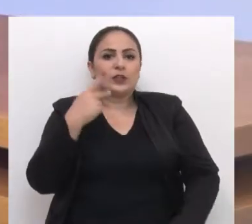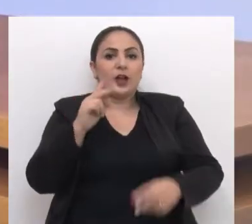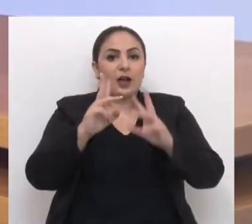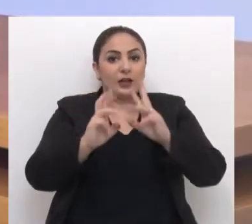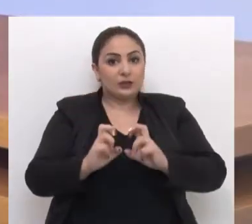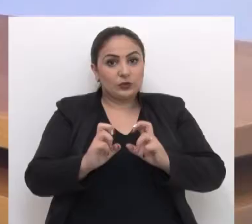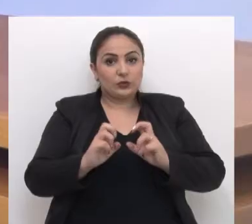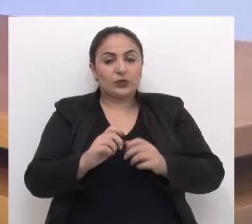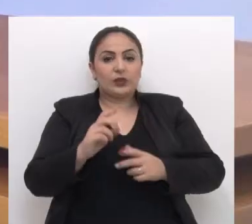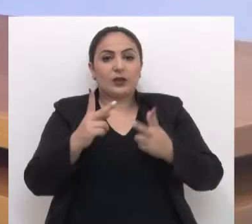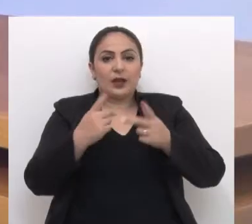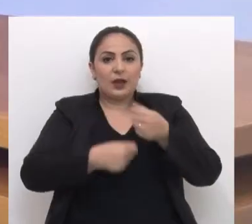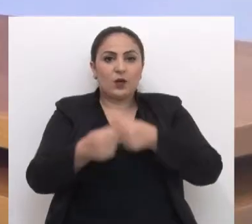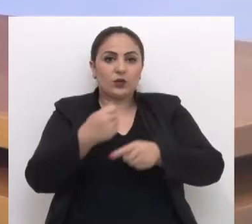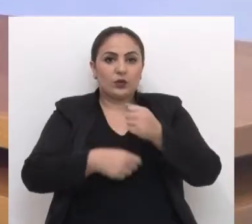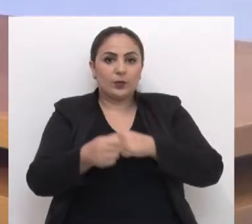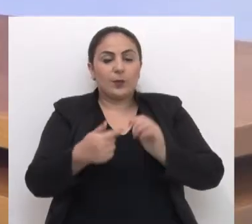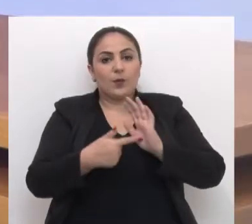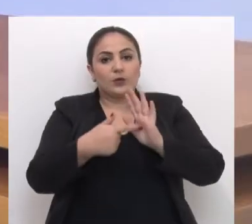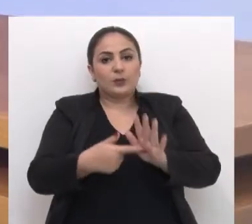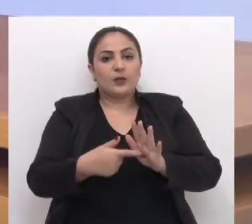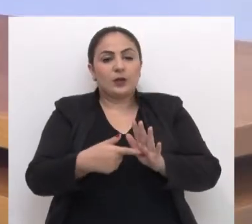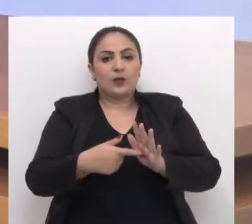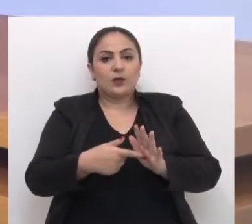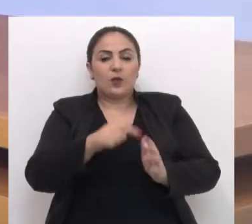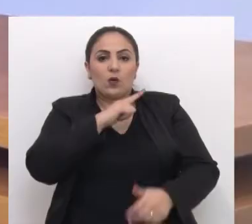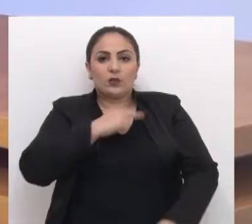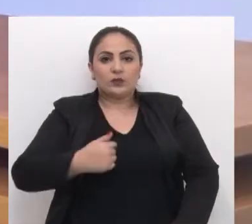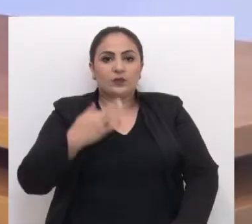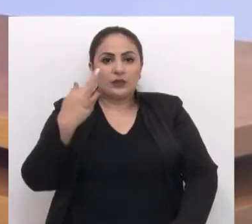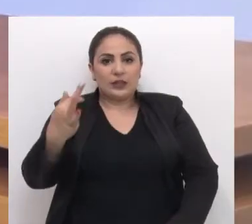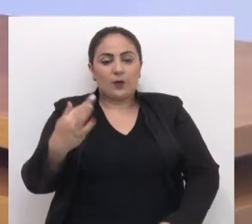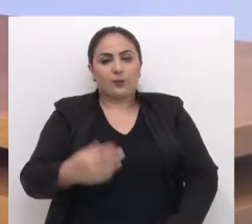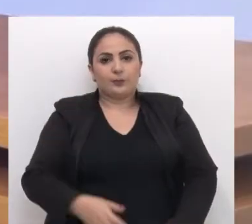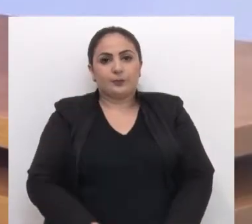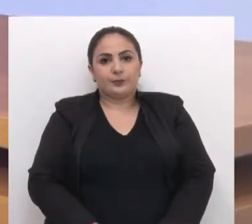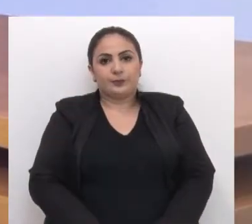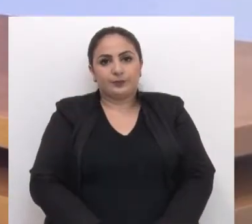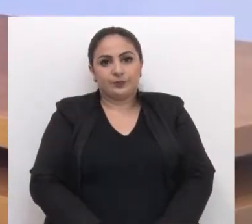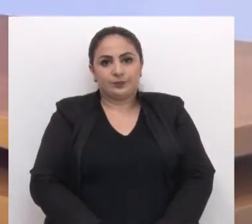de alguns parlamentares sobre as medidas econômicas apresentadas pelo governo federal.